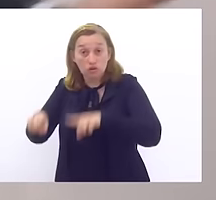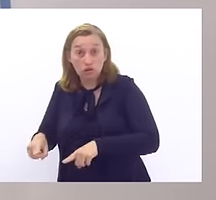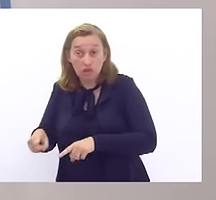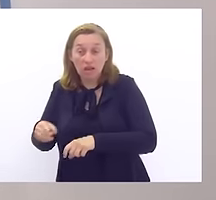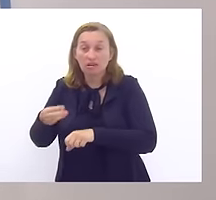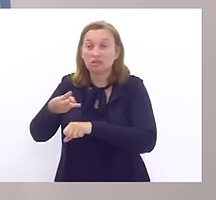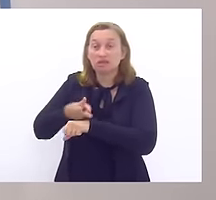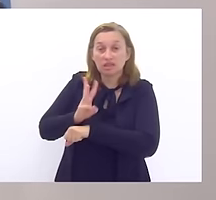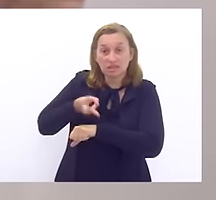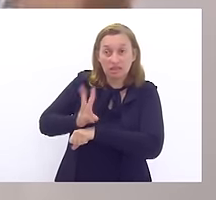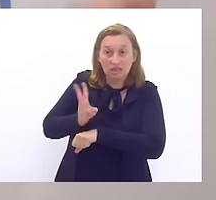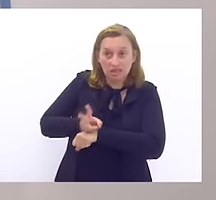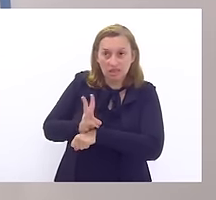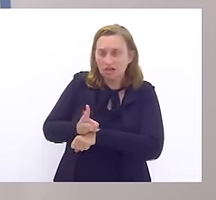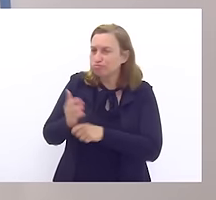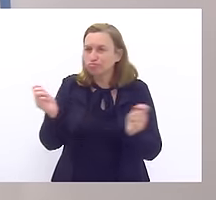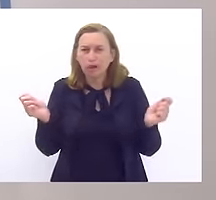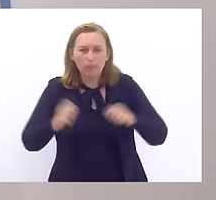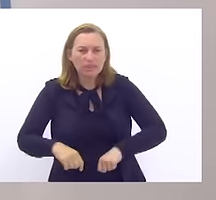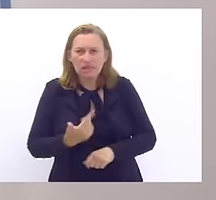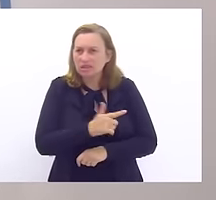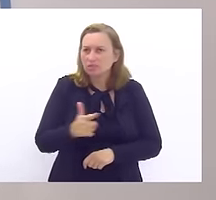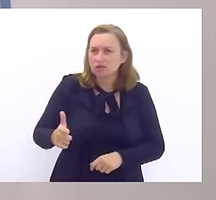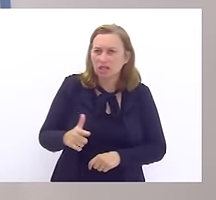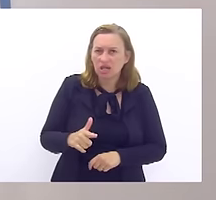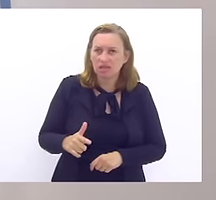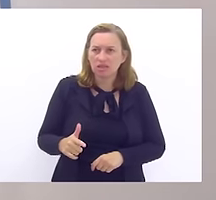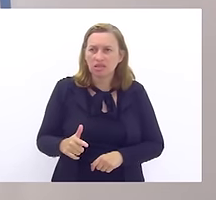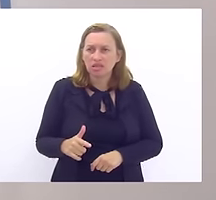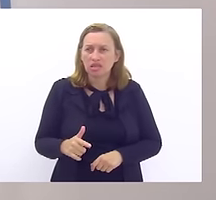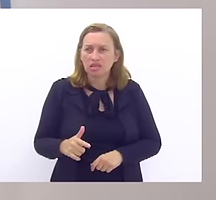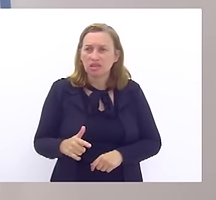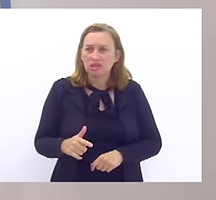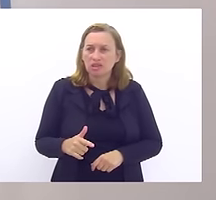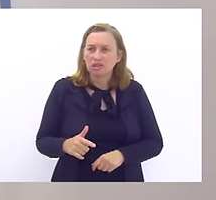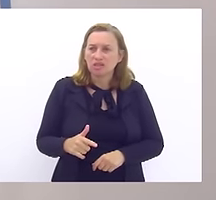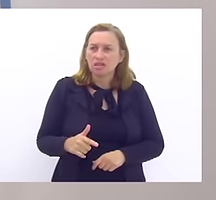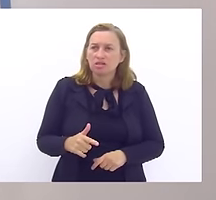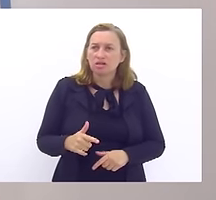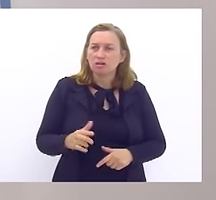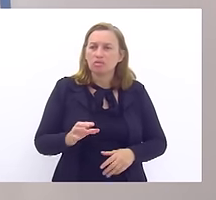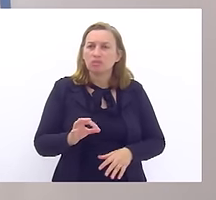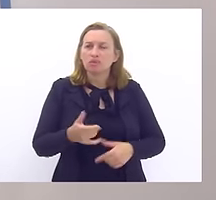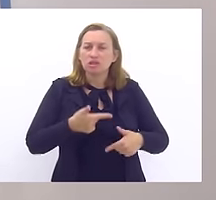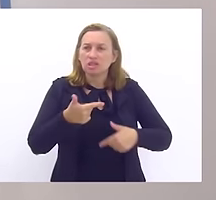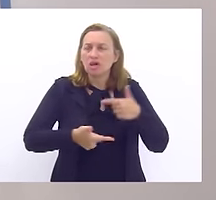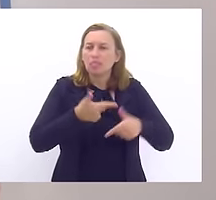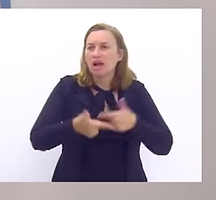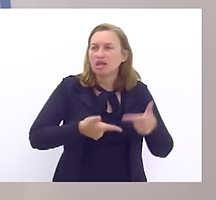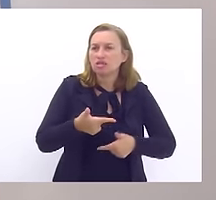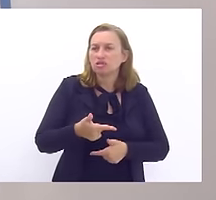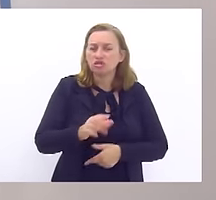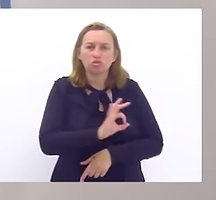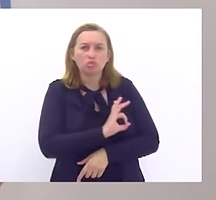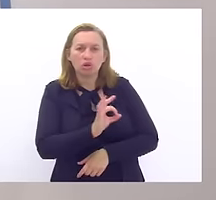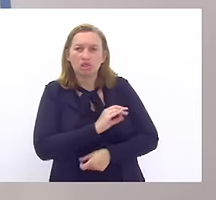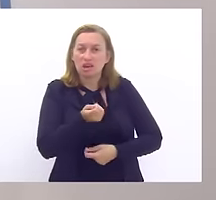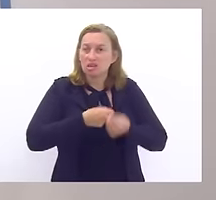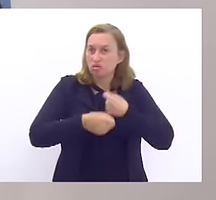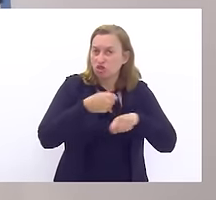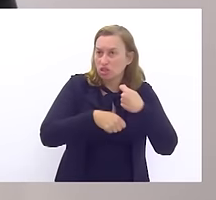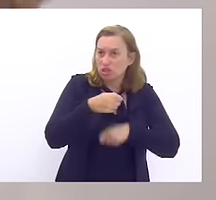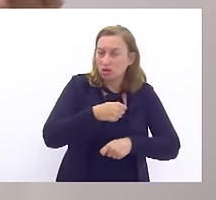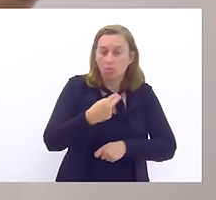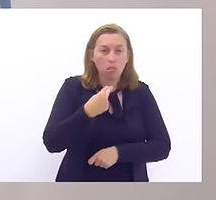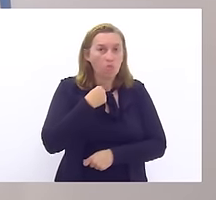quarteirizados eles não têm capacidade não são autoridade para exercer o poder de polícia à luz do Direito Administrativo não